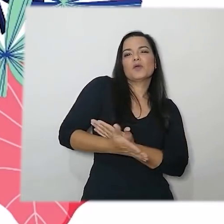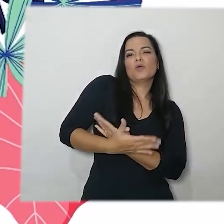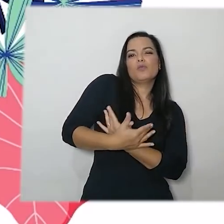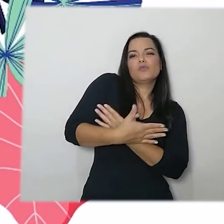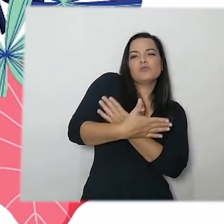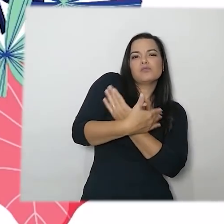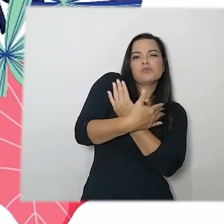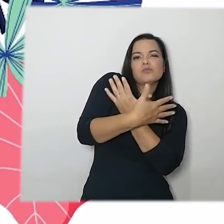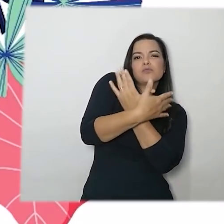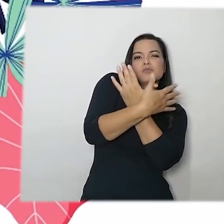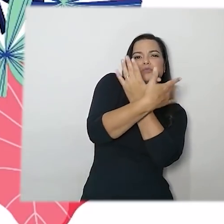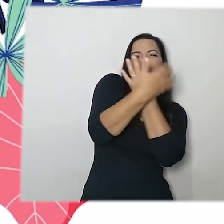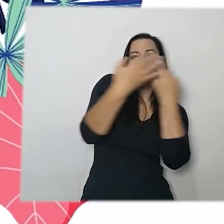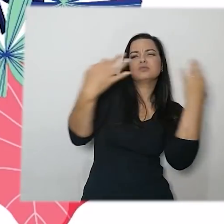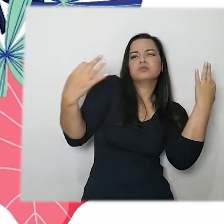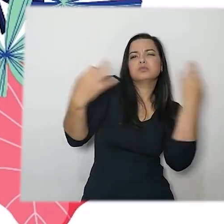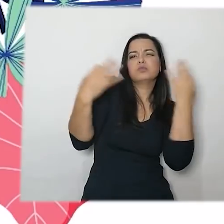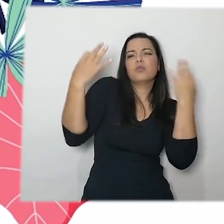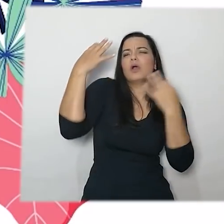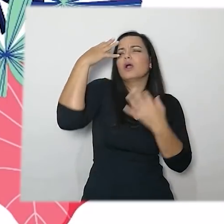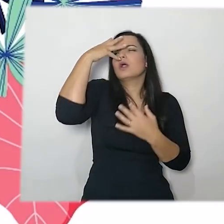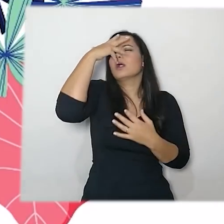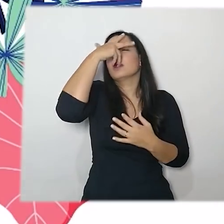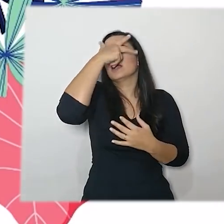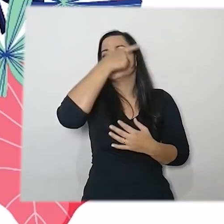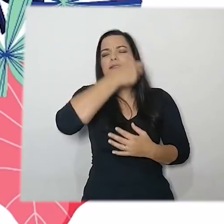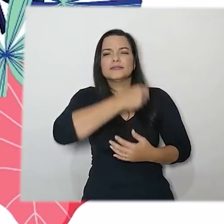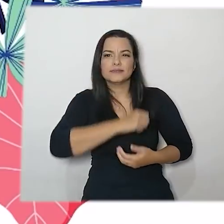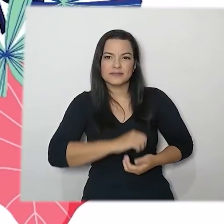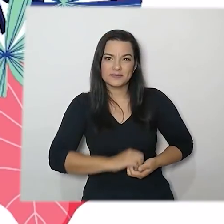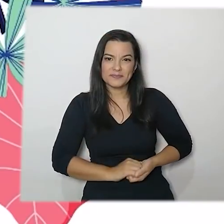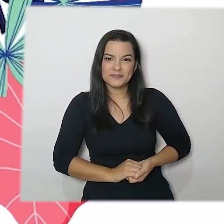linda borboleta.